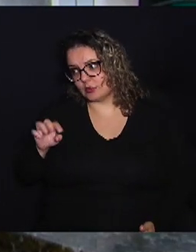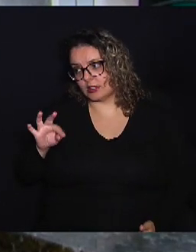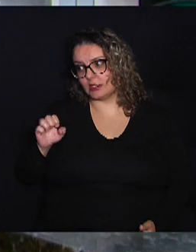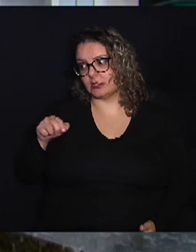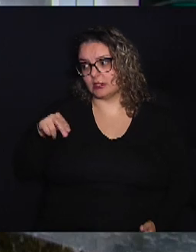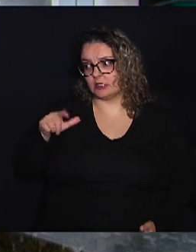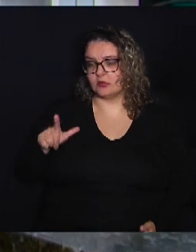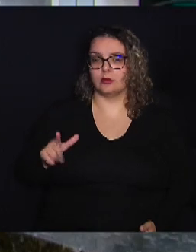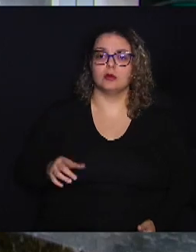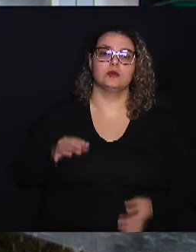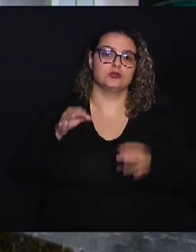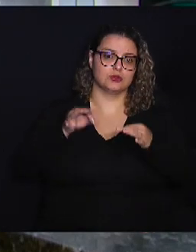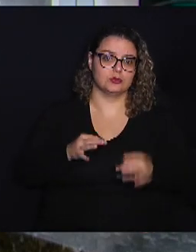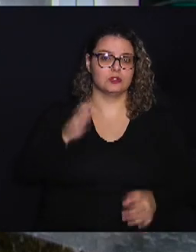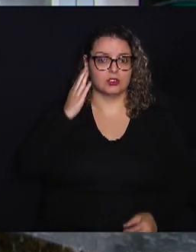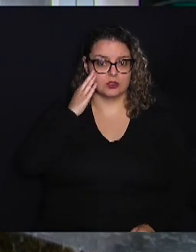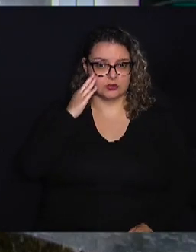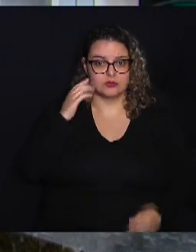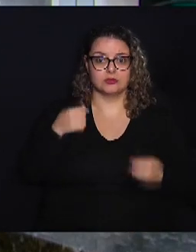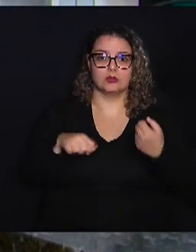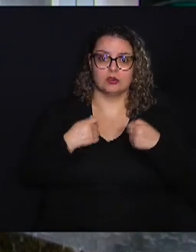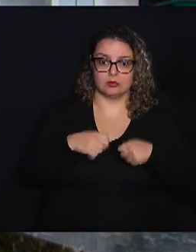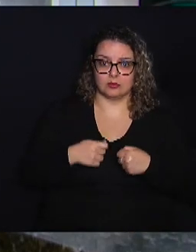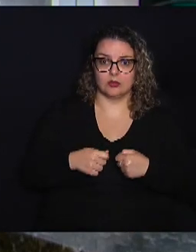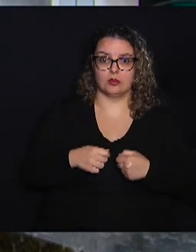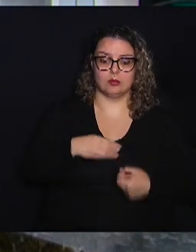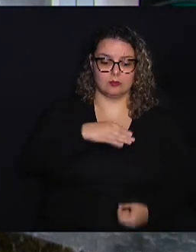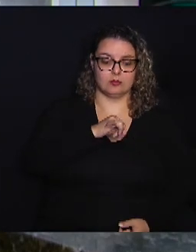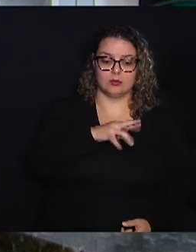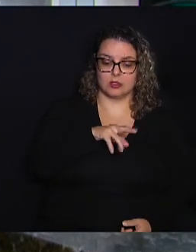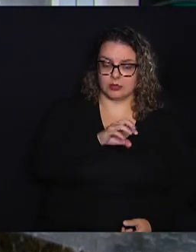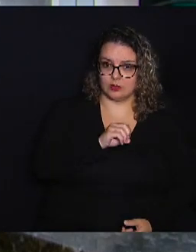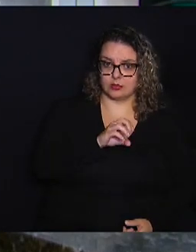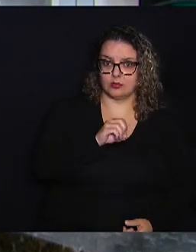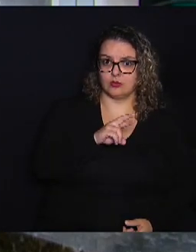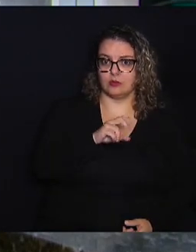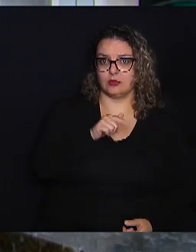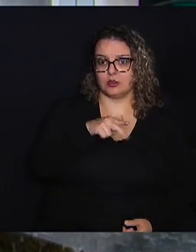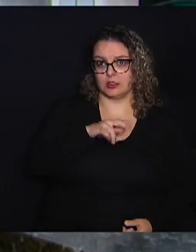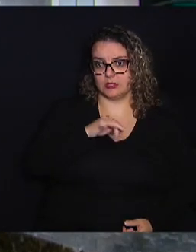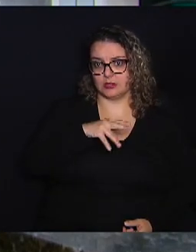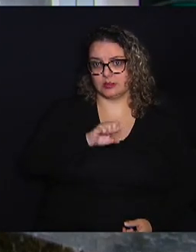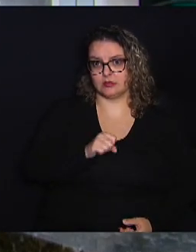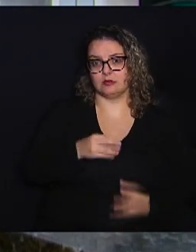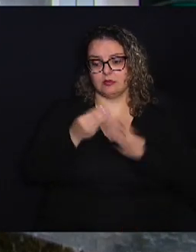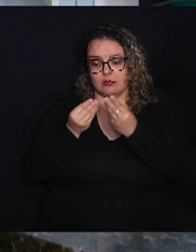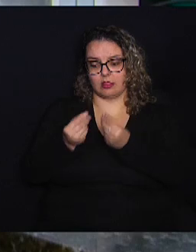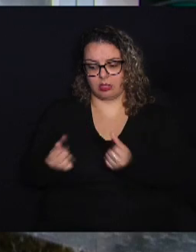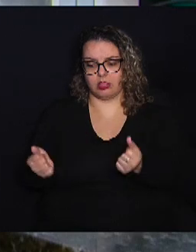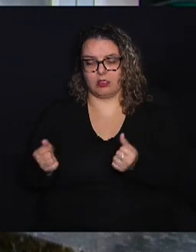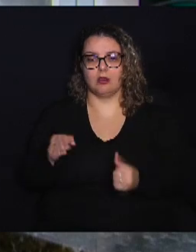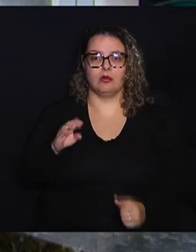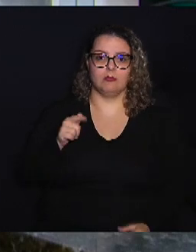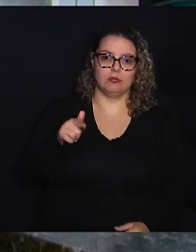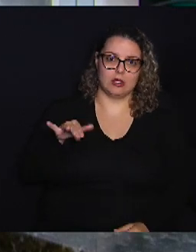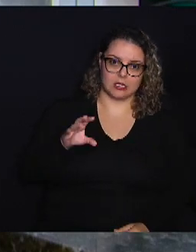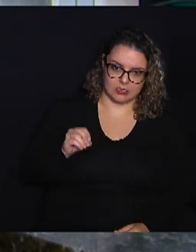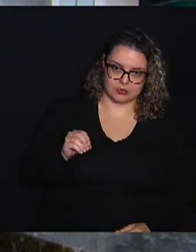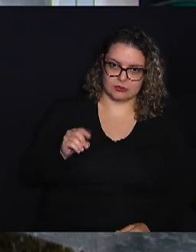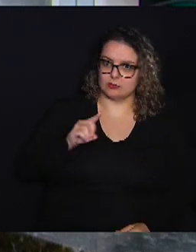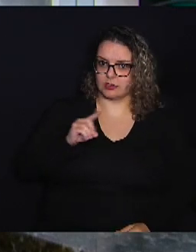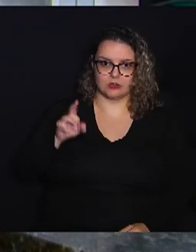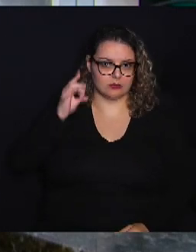a gente sabe que são necessários micro-organismos para digerir o bagaço da cana, porque ele não é